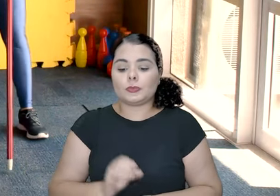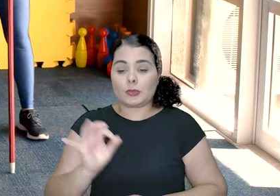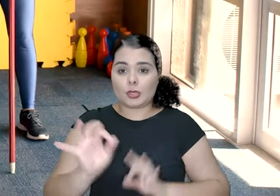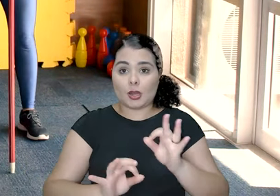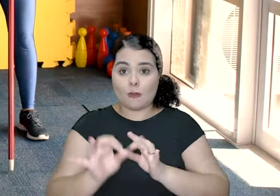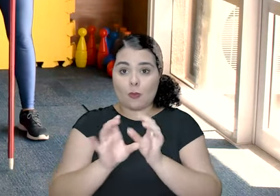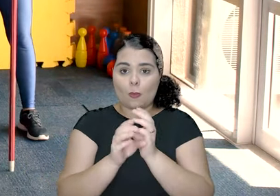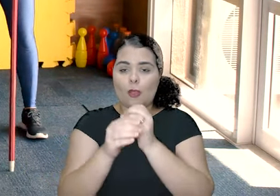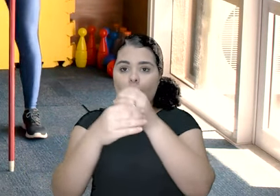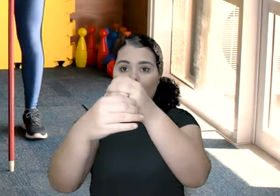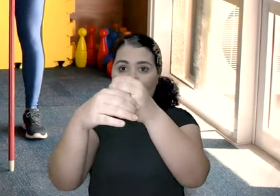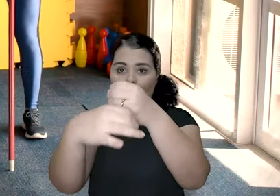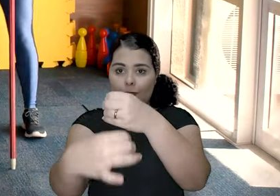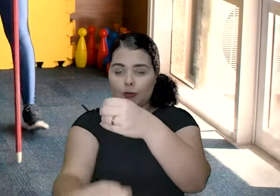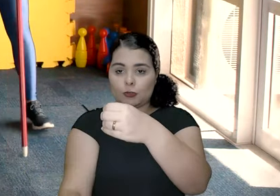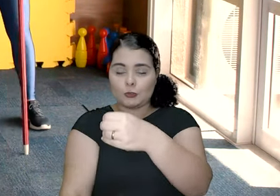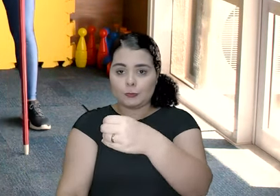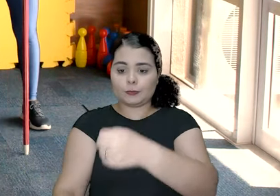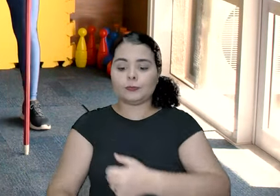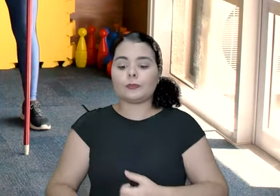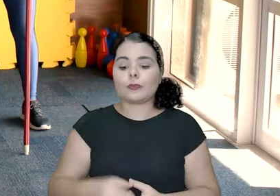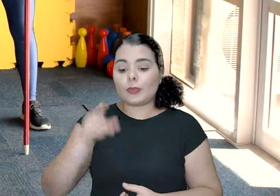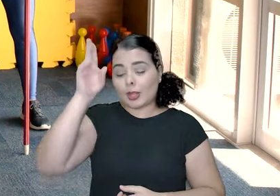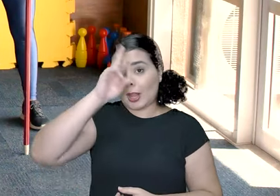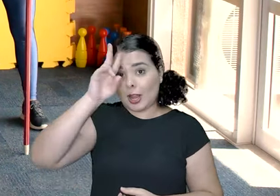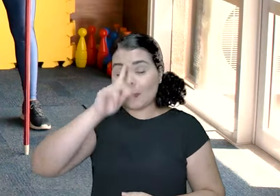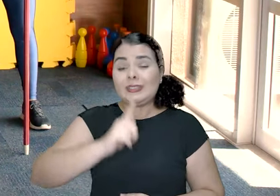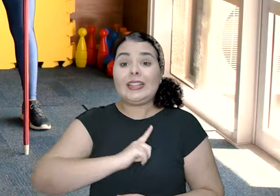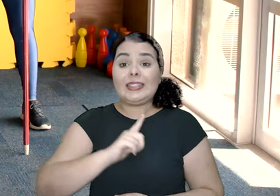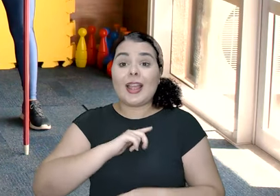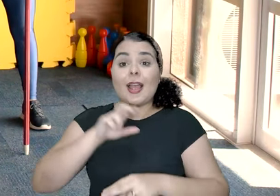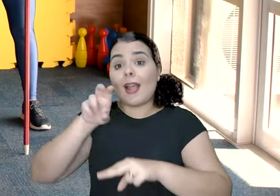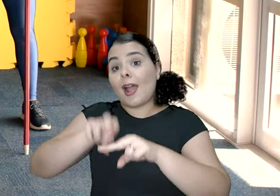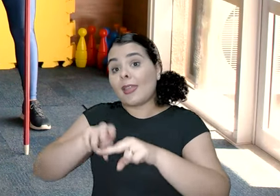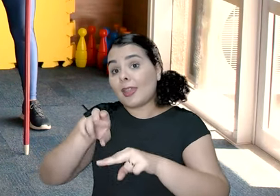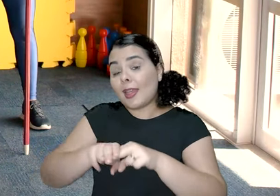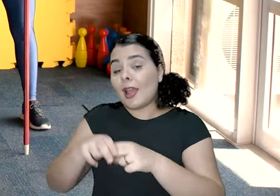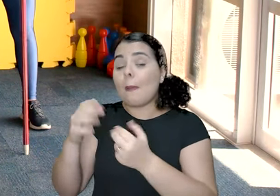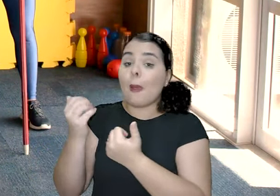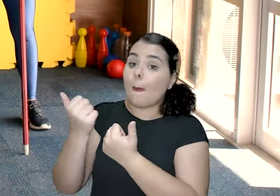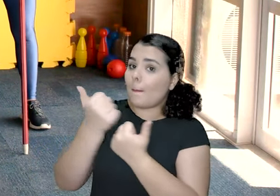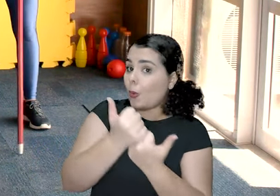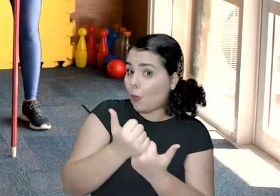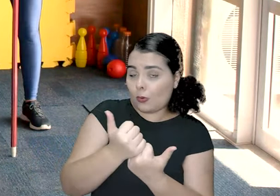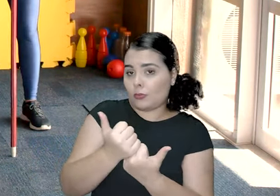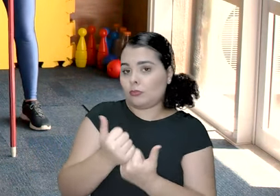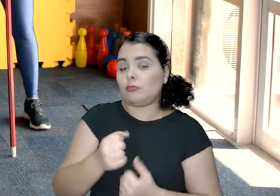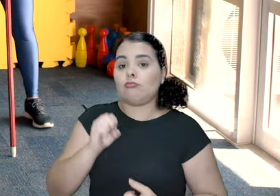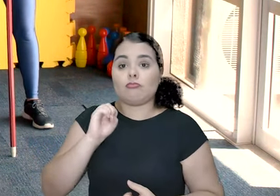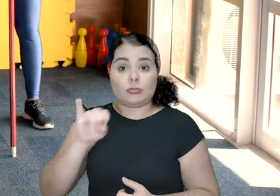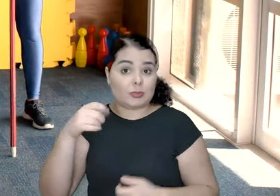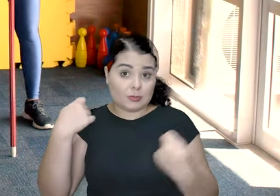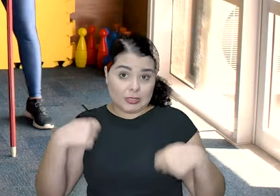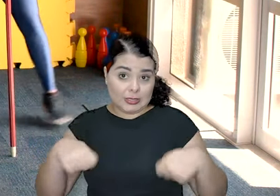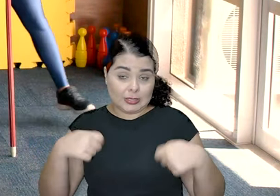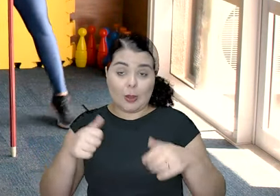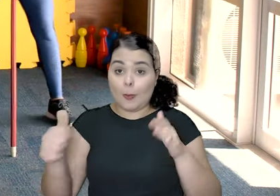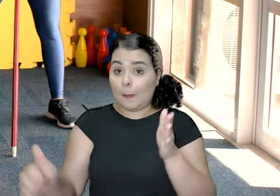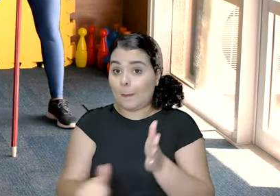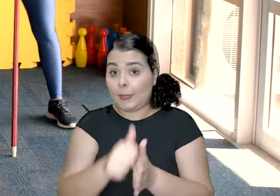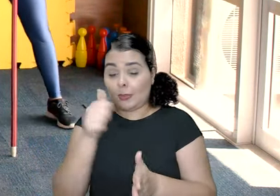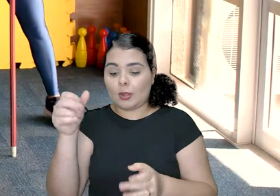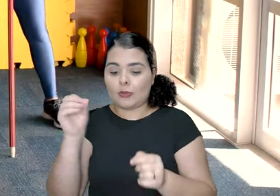Posicionando aqui na frente. Lembra que você tem a sua cadeira para te apoiar. O primeiro exercício